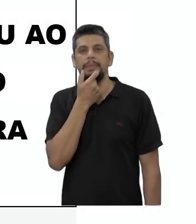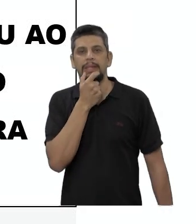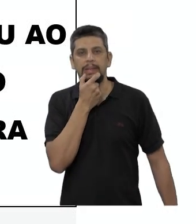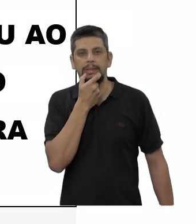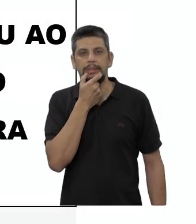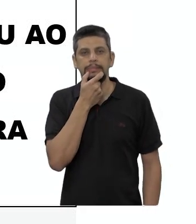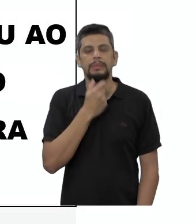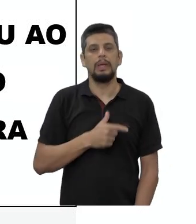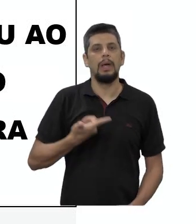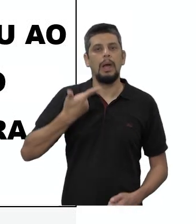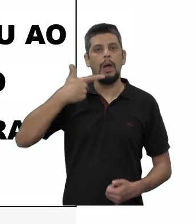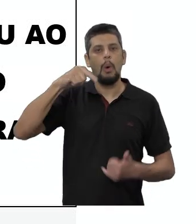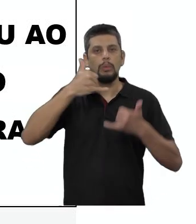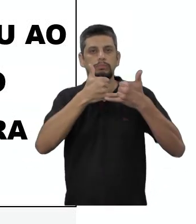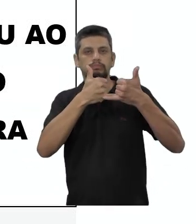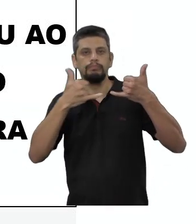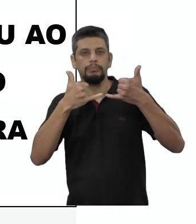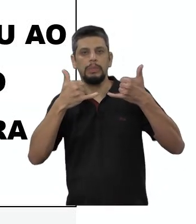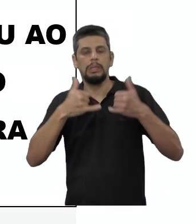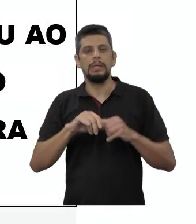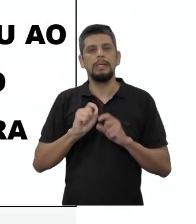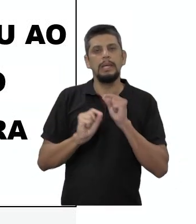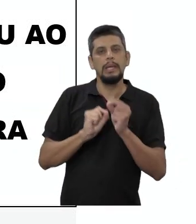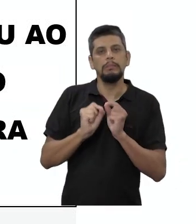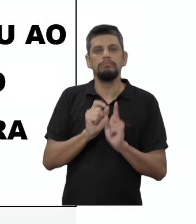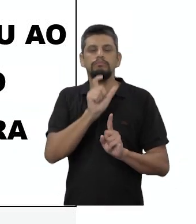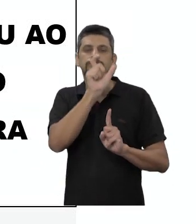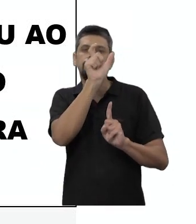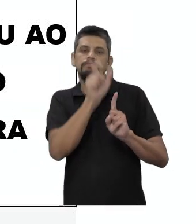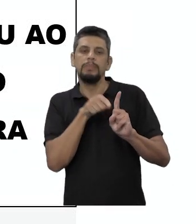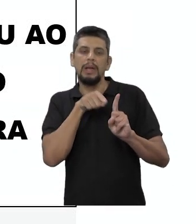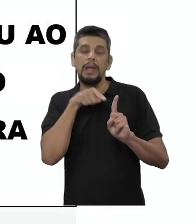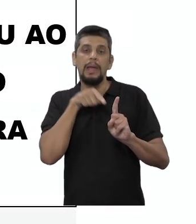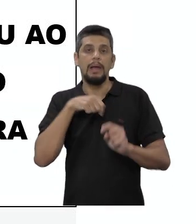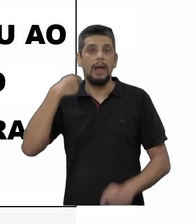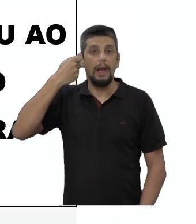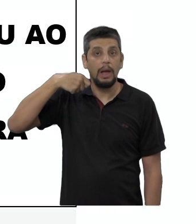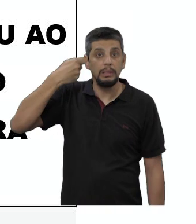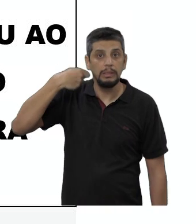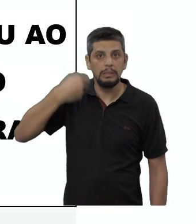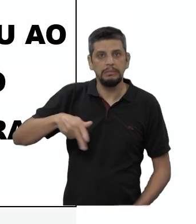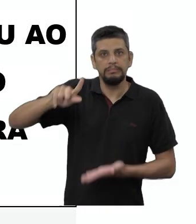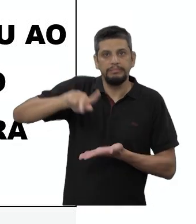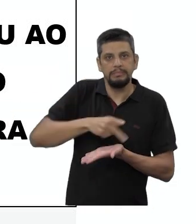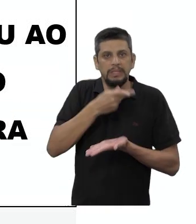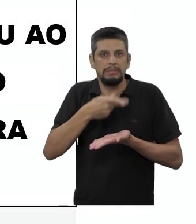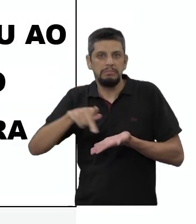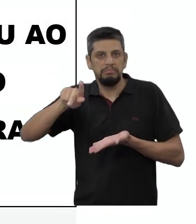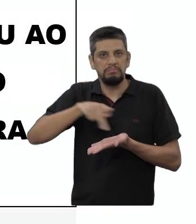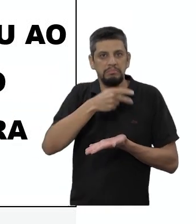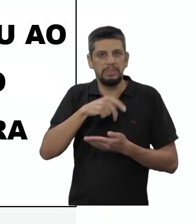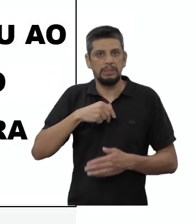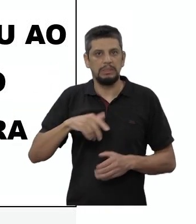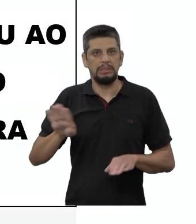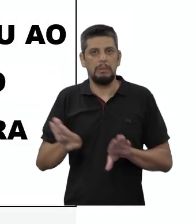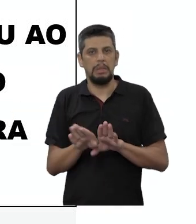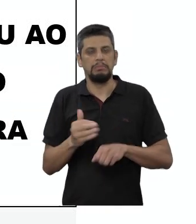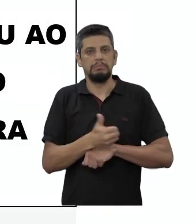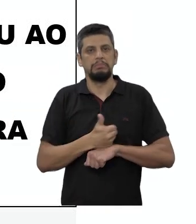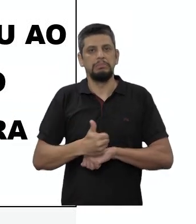Na outra linha, nós percebemos que conta quem foi o Charles Chaplin, que foi um ator,